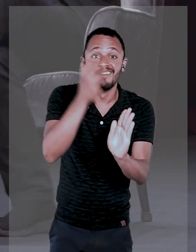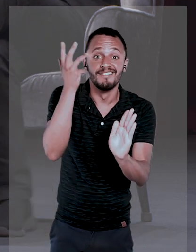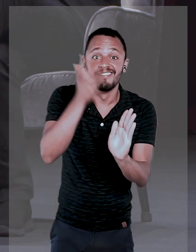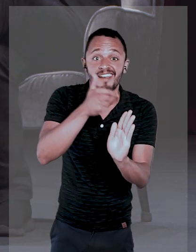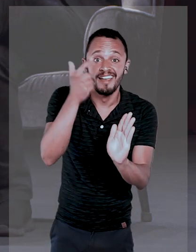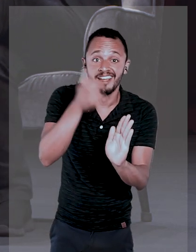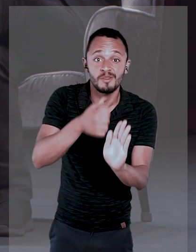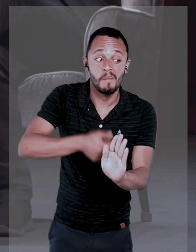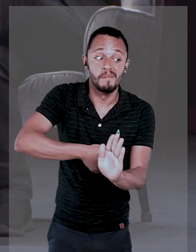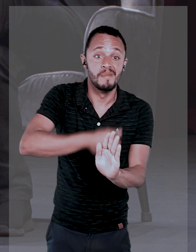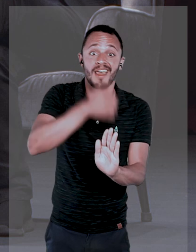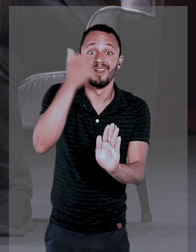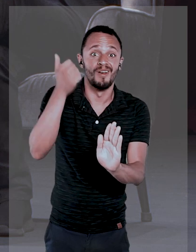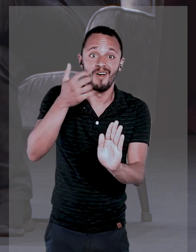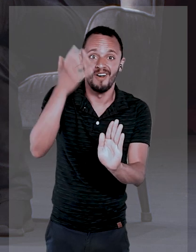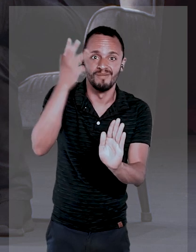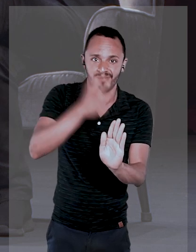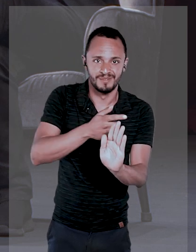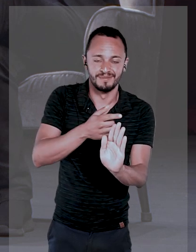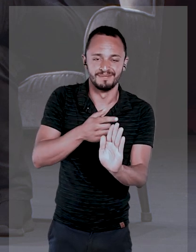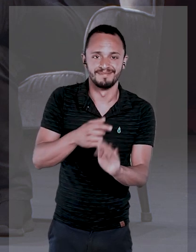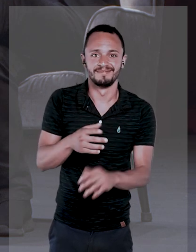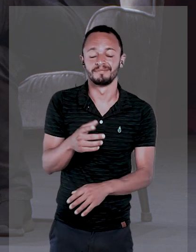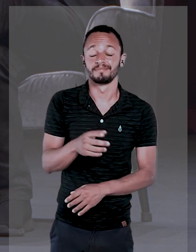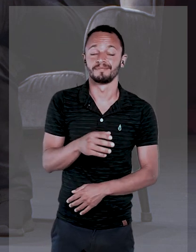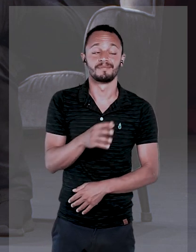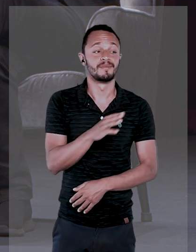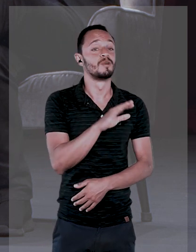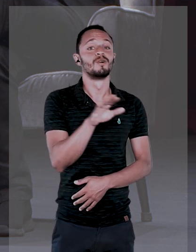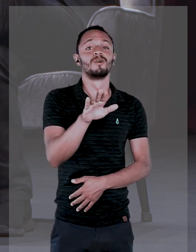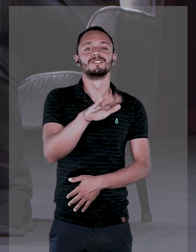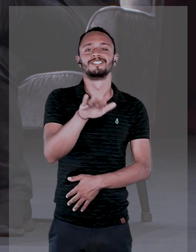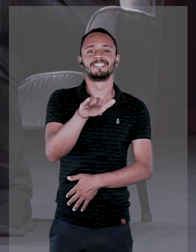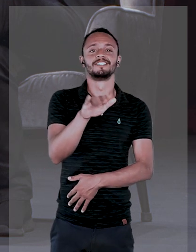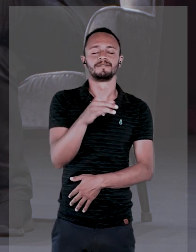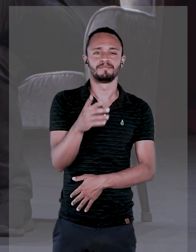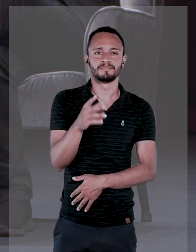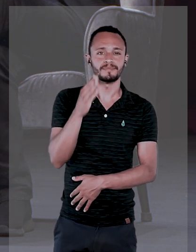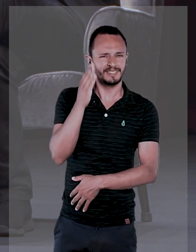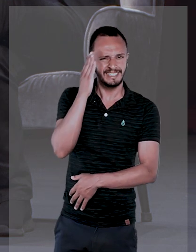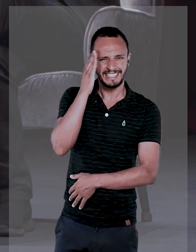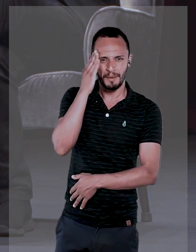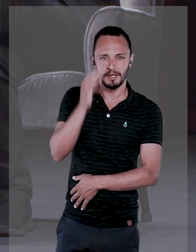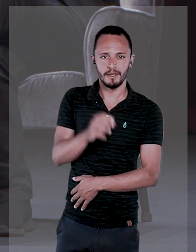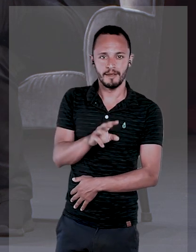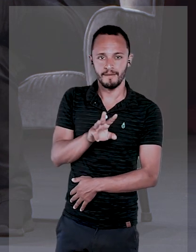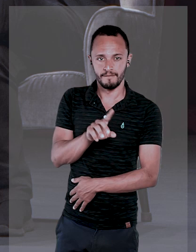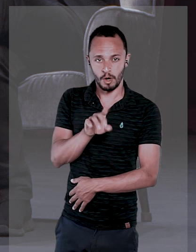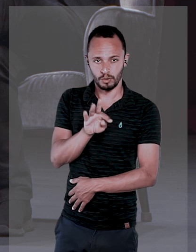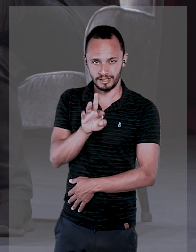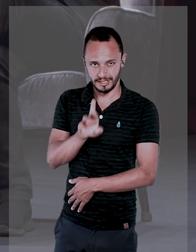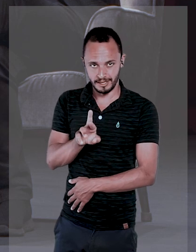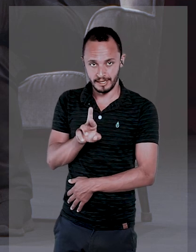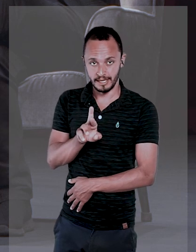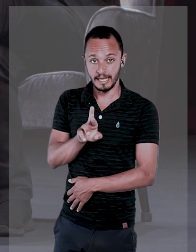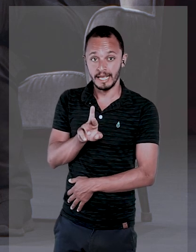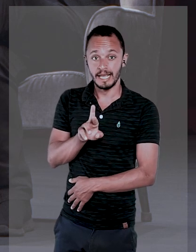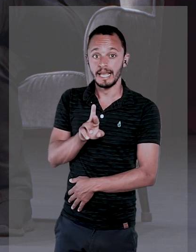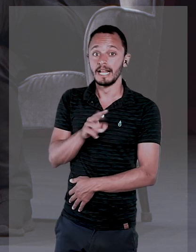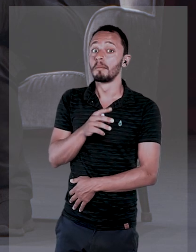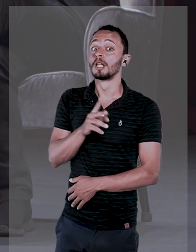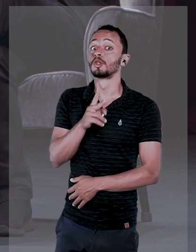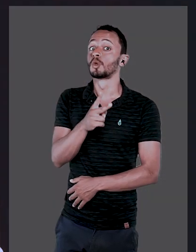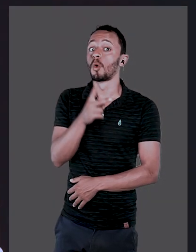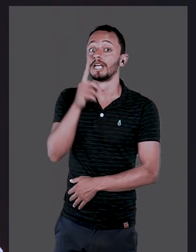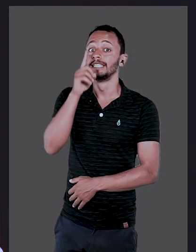semana nisso. Esse Walter, como sempre, surpreendente, né, que nós já fizemos tanta coisa junto, mas o Walter passou esses 2